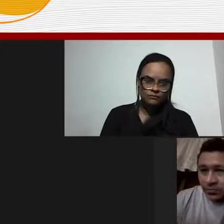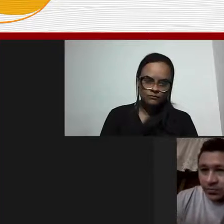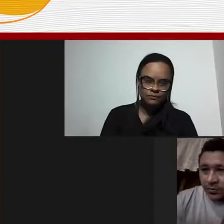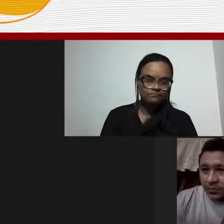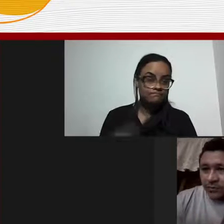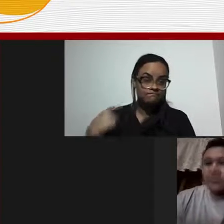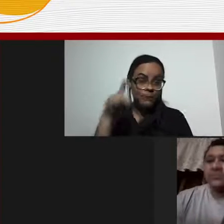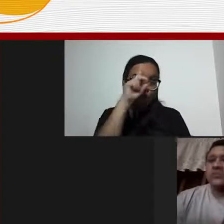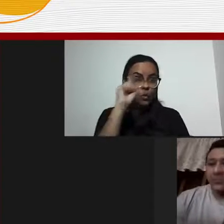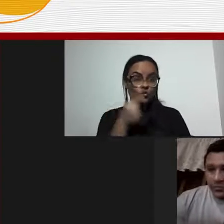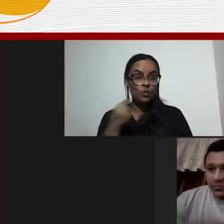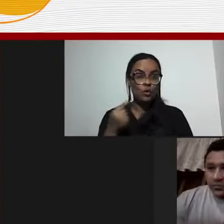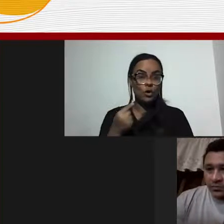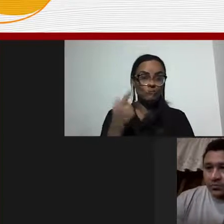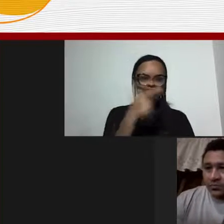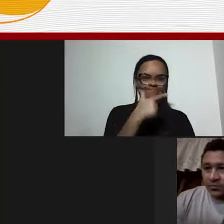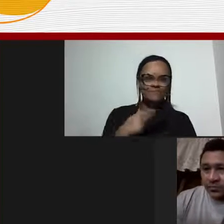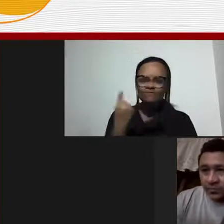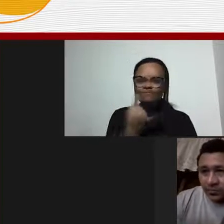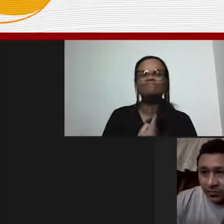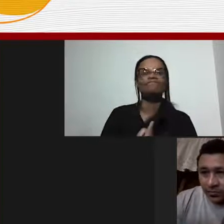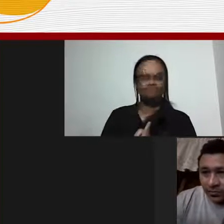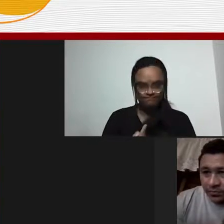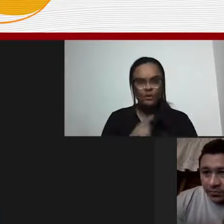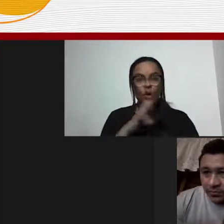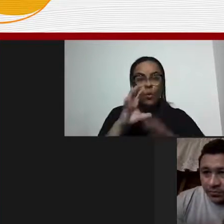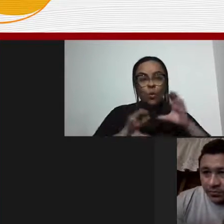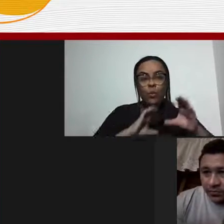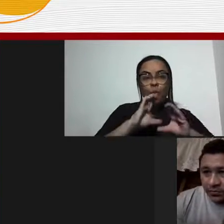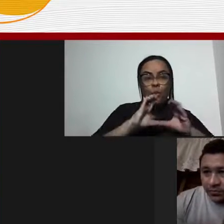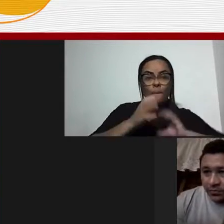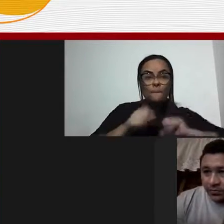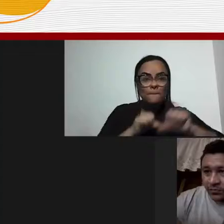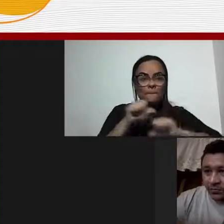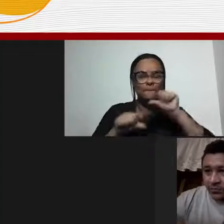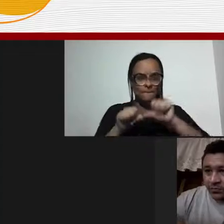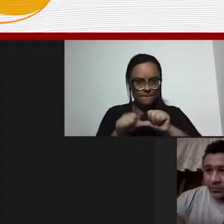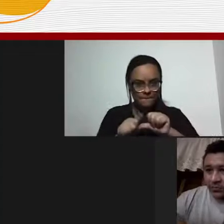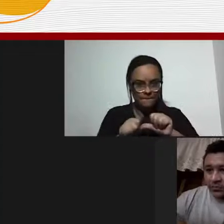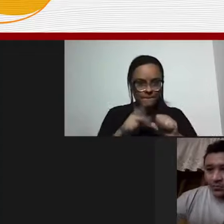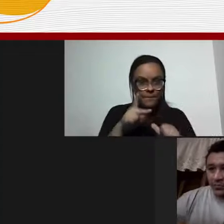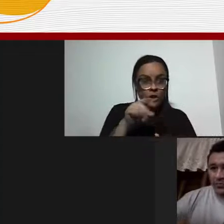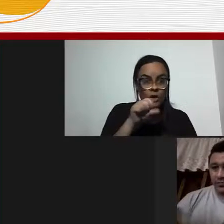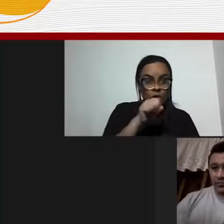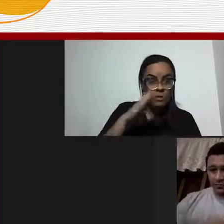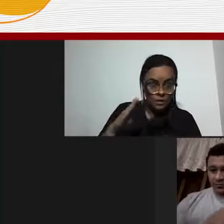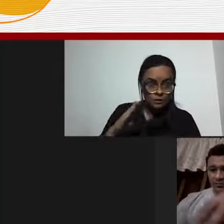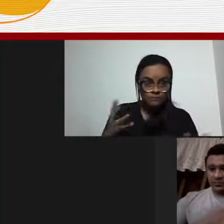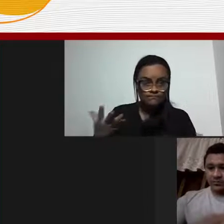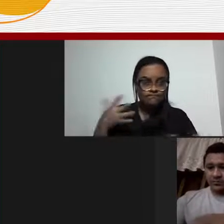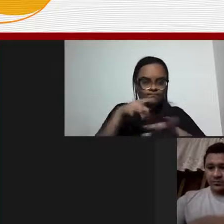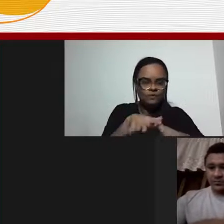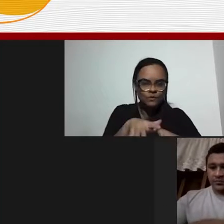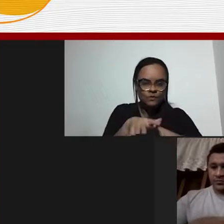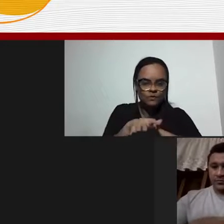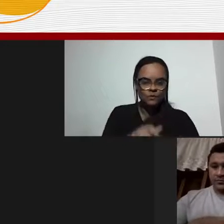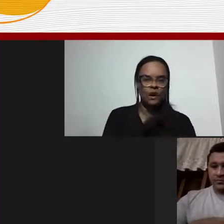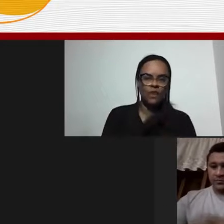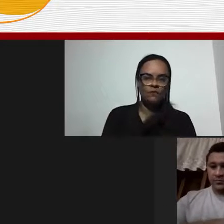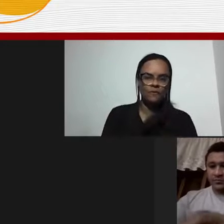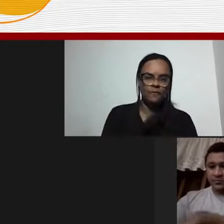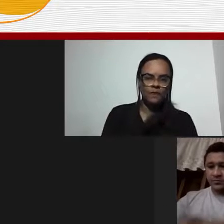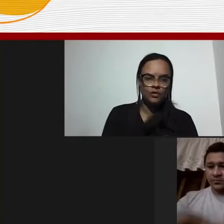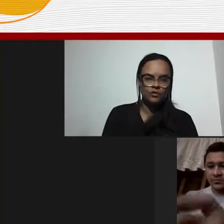nós sem nós, sim, temos que mudar. Nesse exato momento, o que o PSB Inclusão vem tentando fazer é exatamente